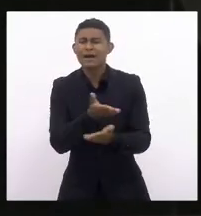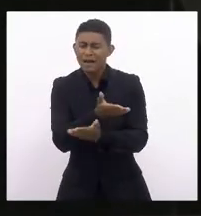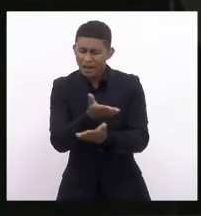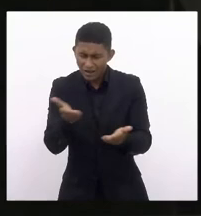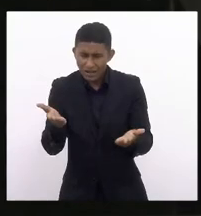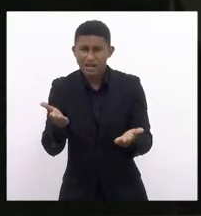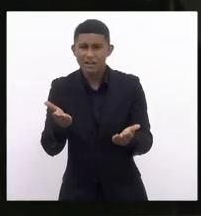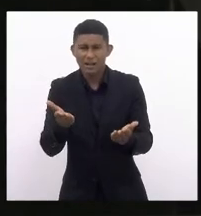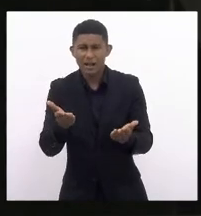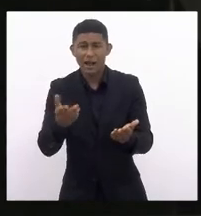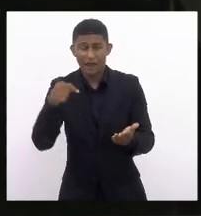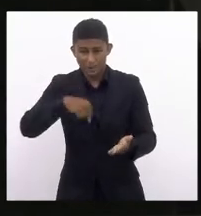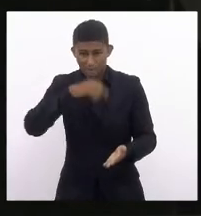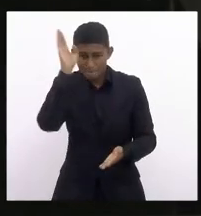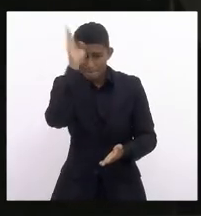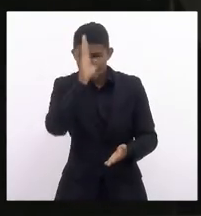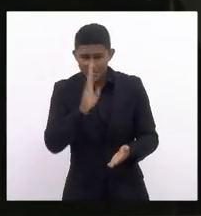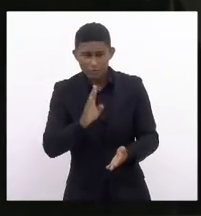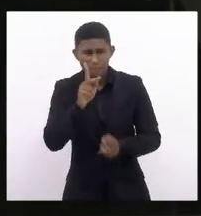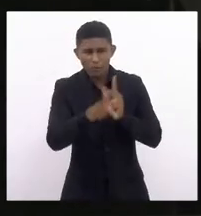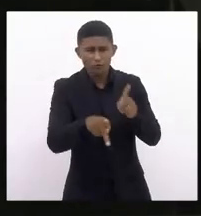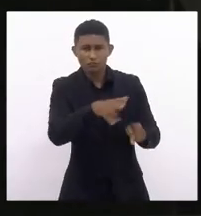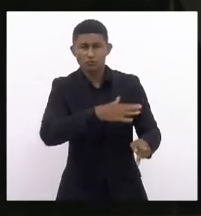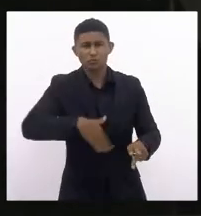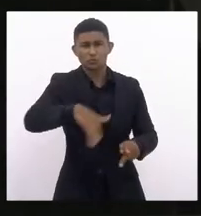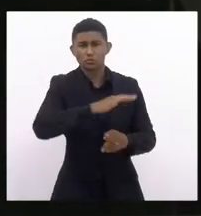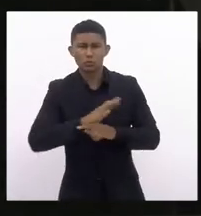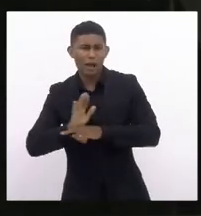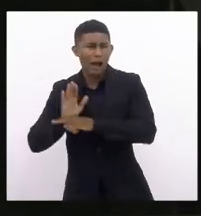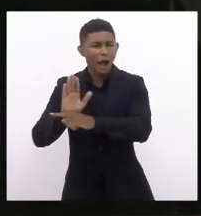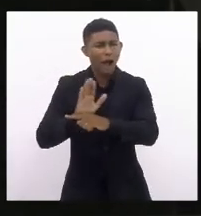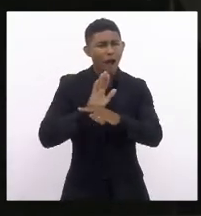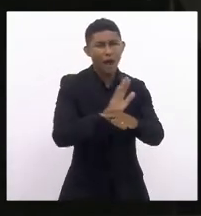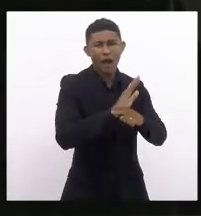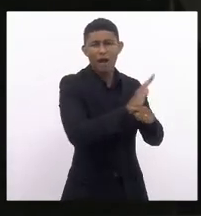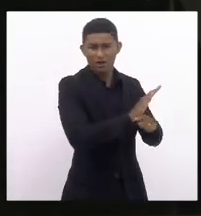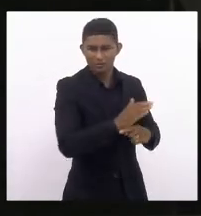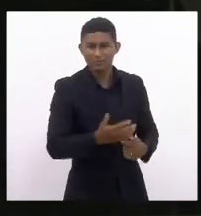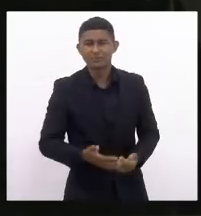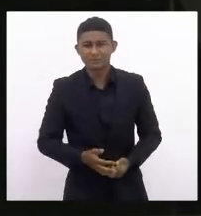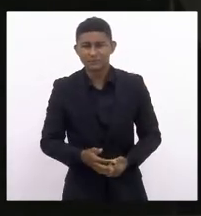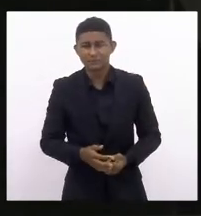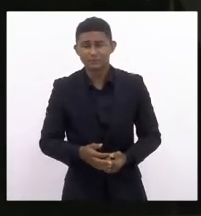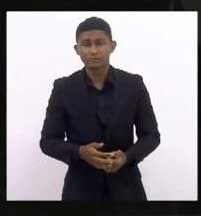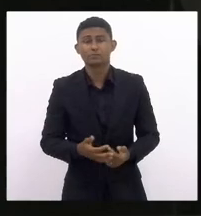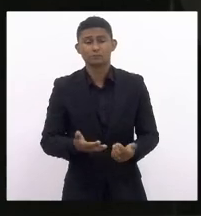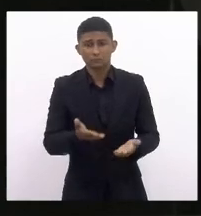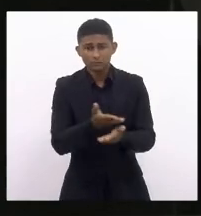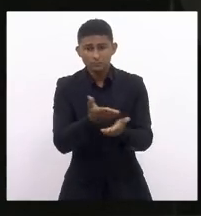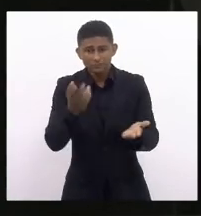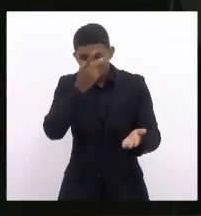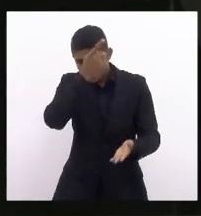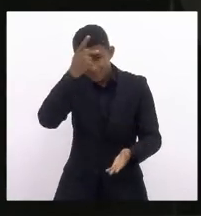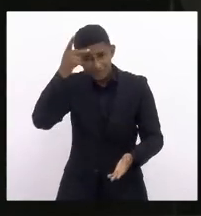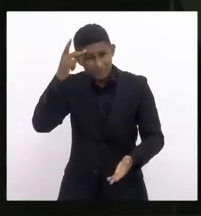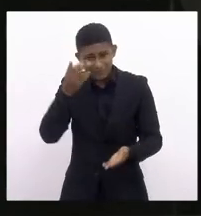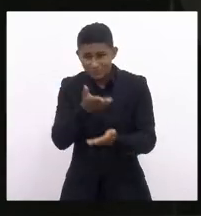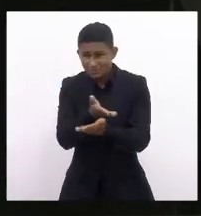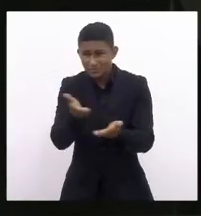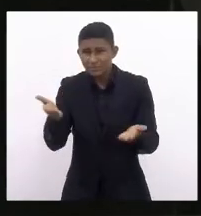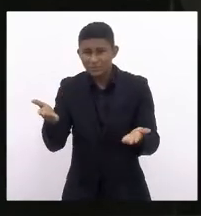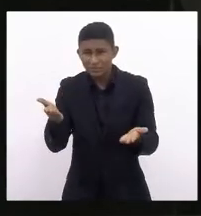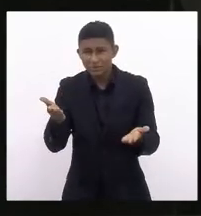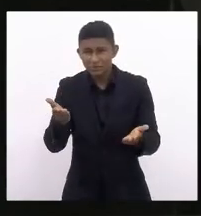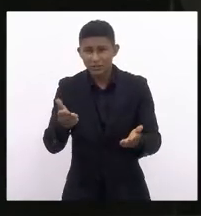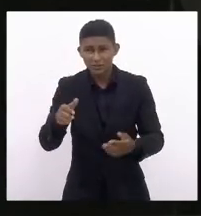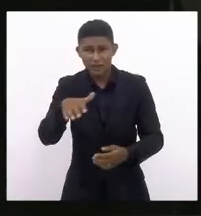povo brasileiro entregando a sua própria vida. Foram mais de 1.000 pessoas que perderam a sua vida para o